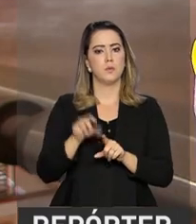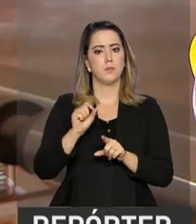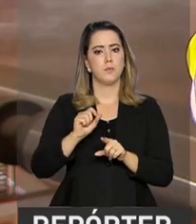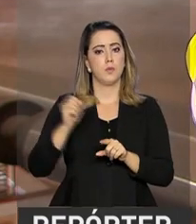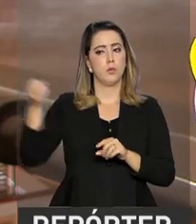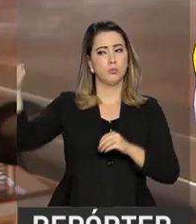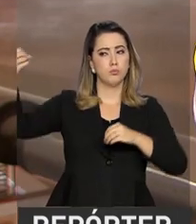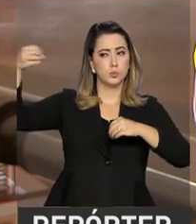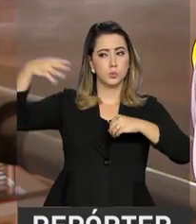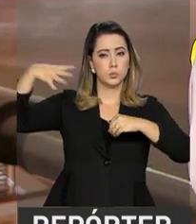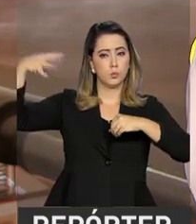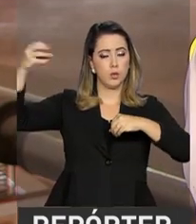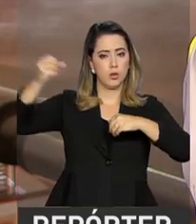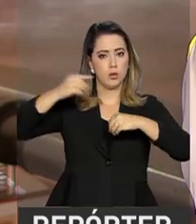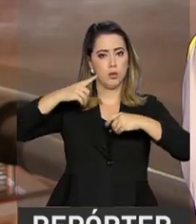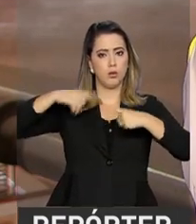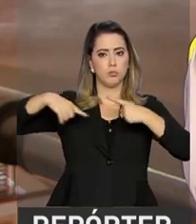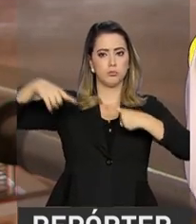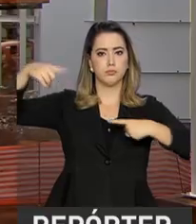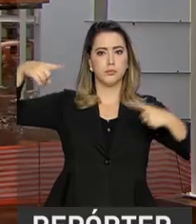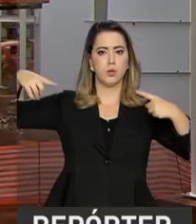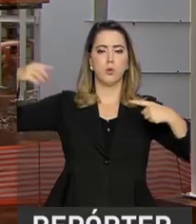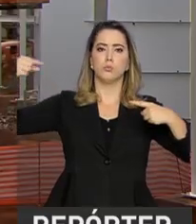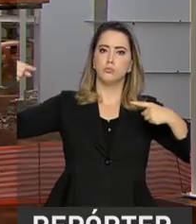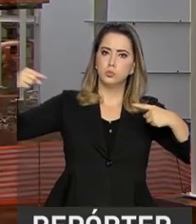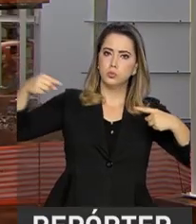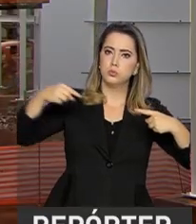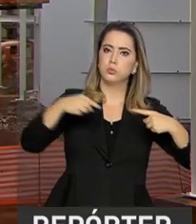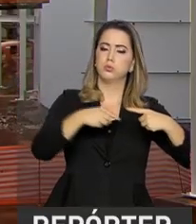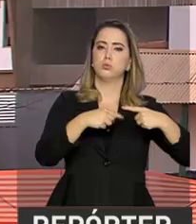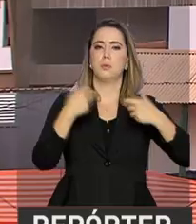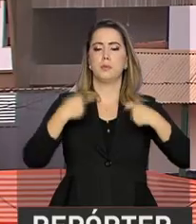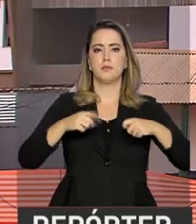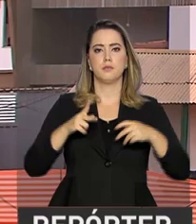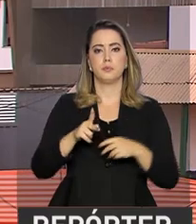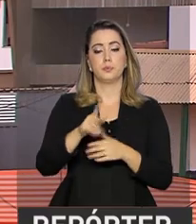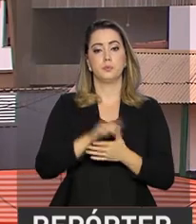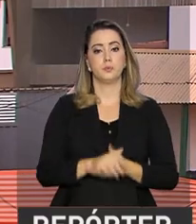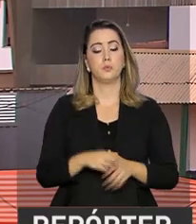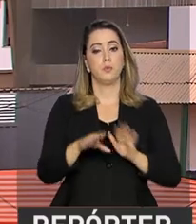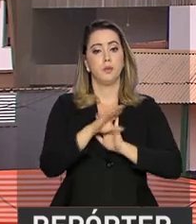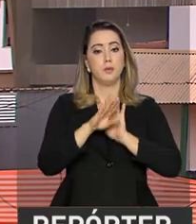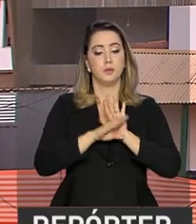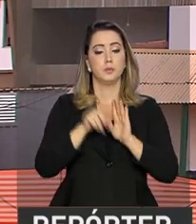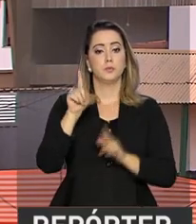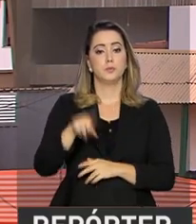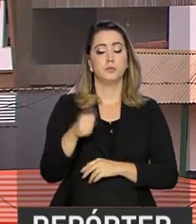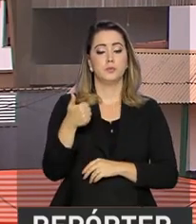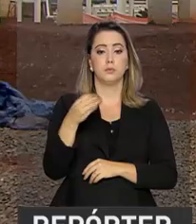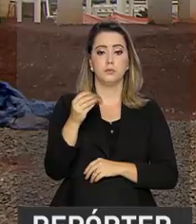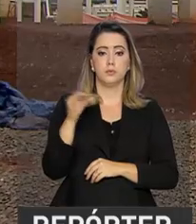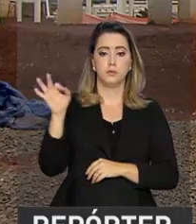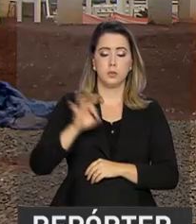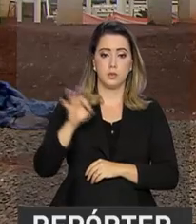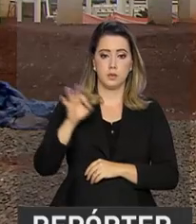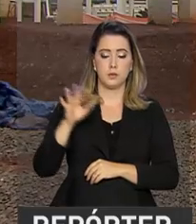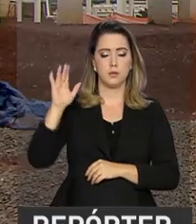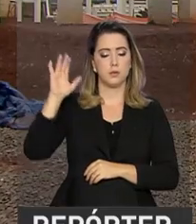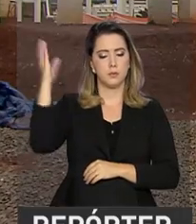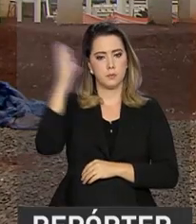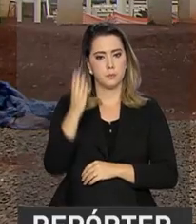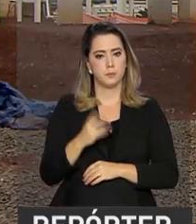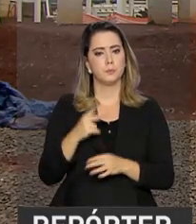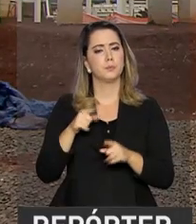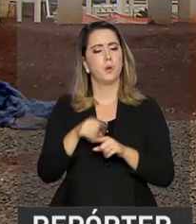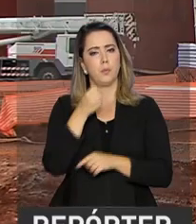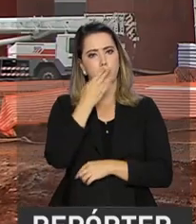de elétrons ou dos feixes de luz. O projeto e a execução do Sirius são 100% nacional. E além dos